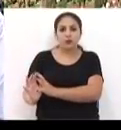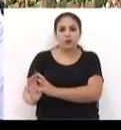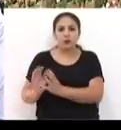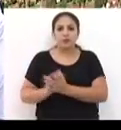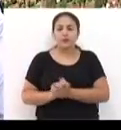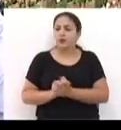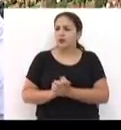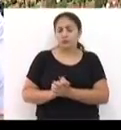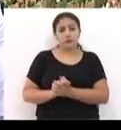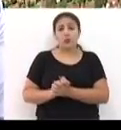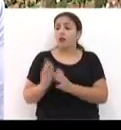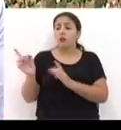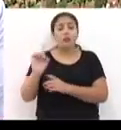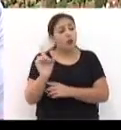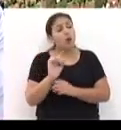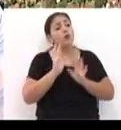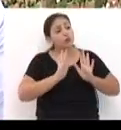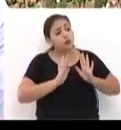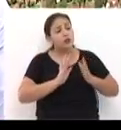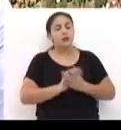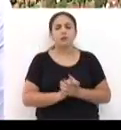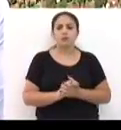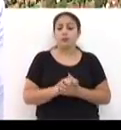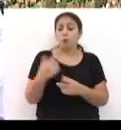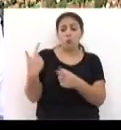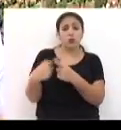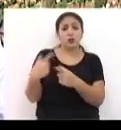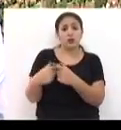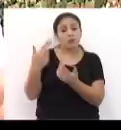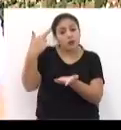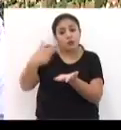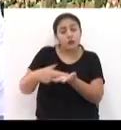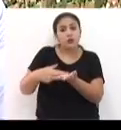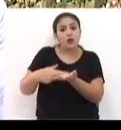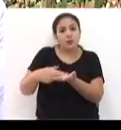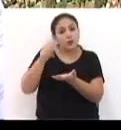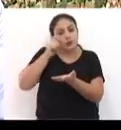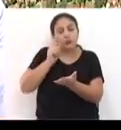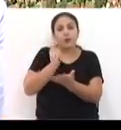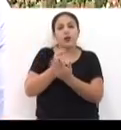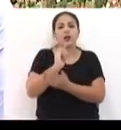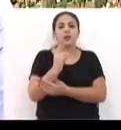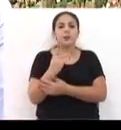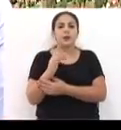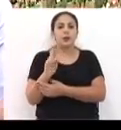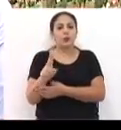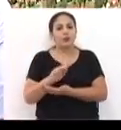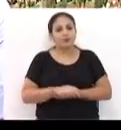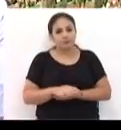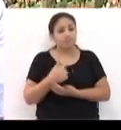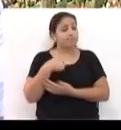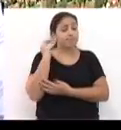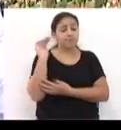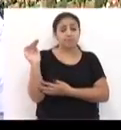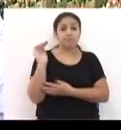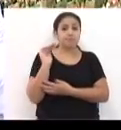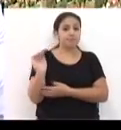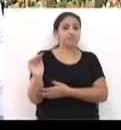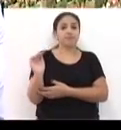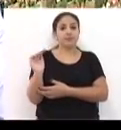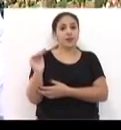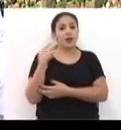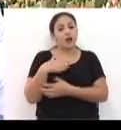não regulamentar para que o cidadão possa então fazer o pagamento do seu IPTU? Então, foi amplamente debatido, estou muito tranquilo e agora as decisões,